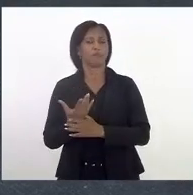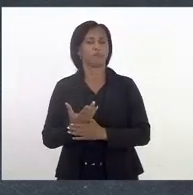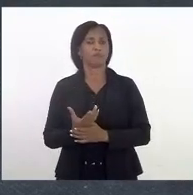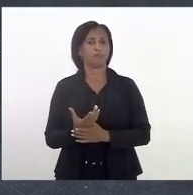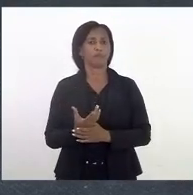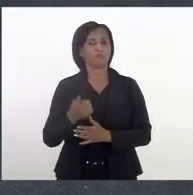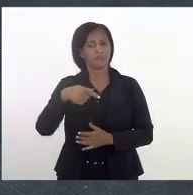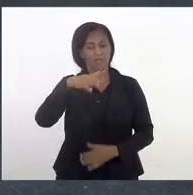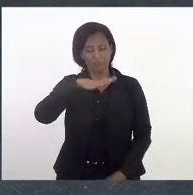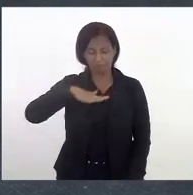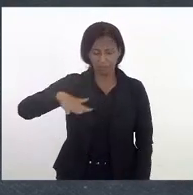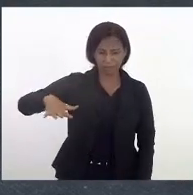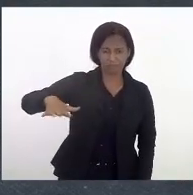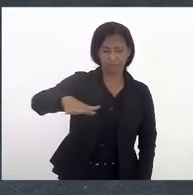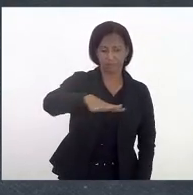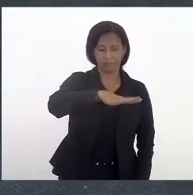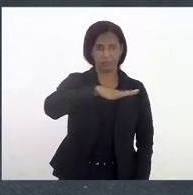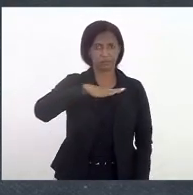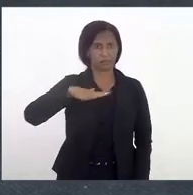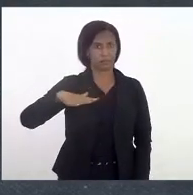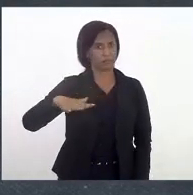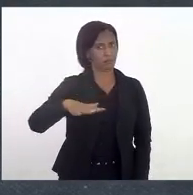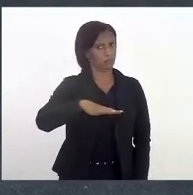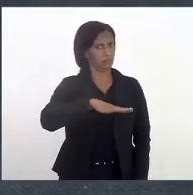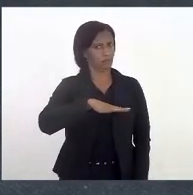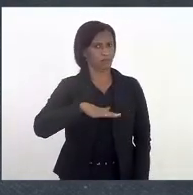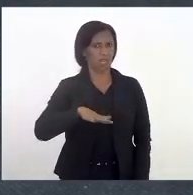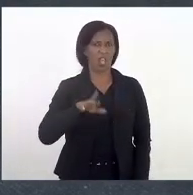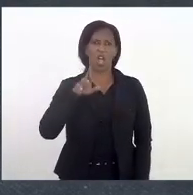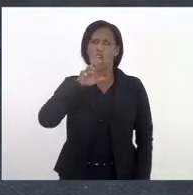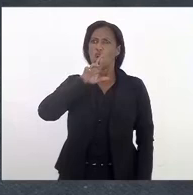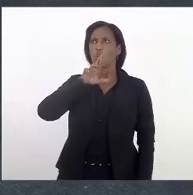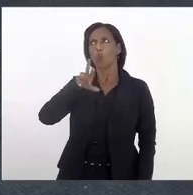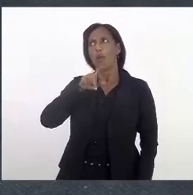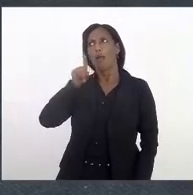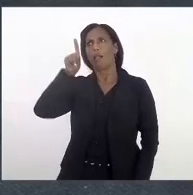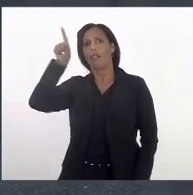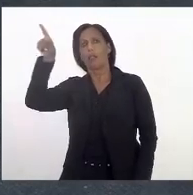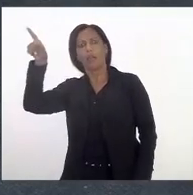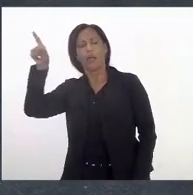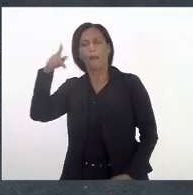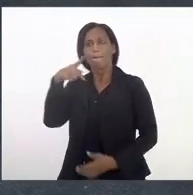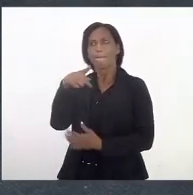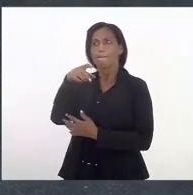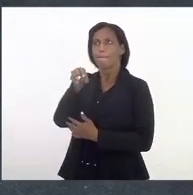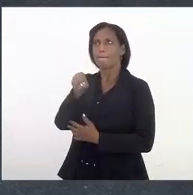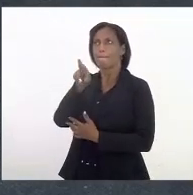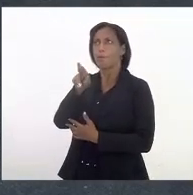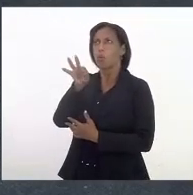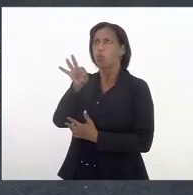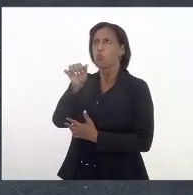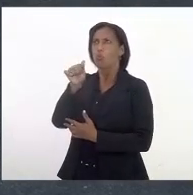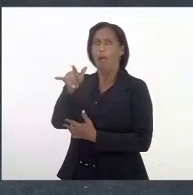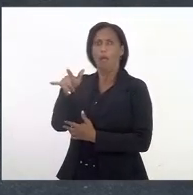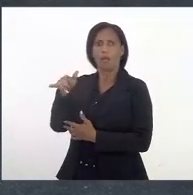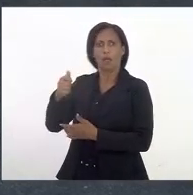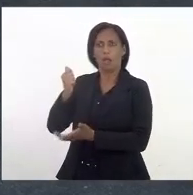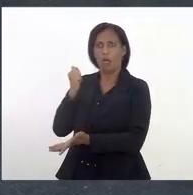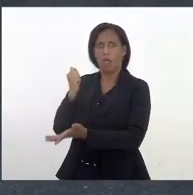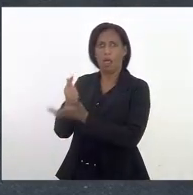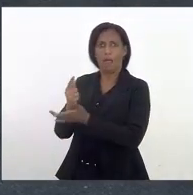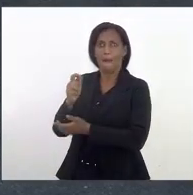da sua área e não é lá na área portuária onde bilhões foram investidos